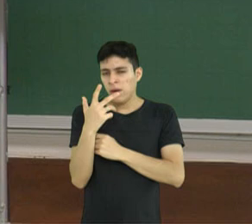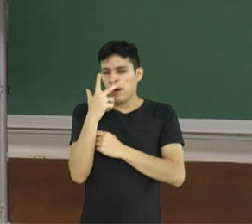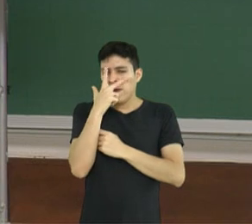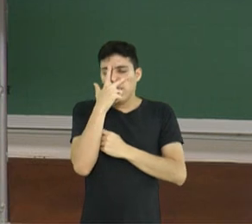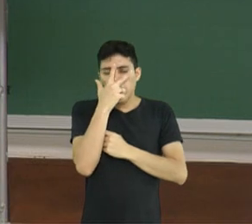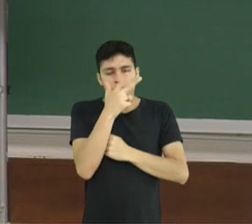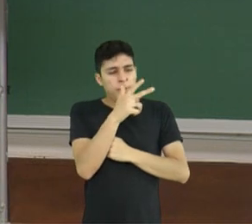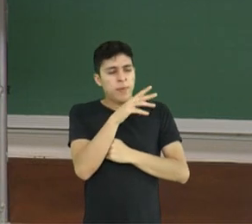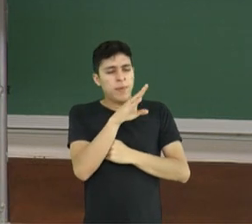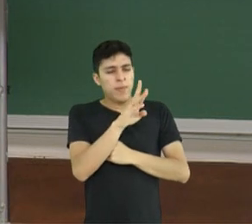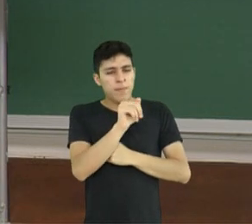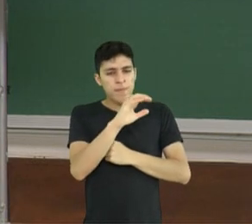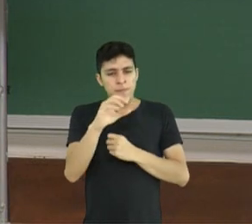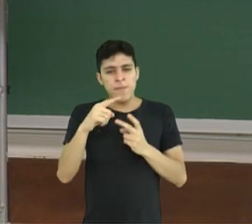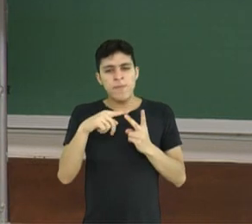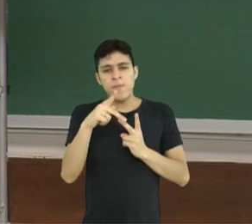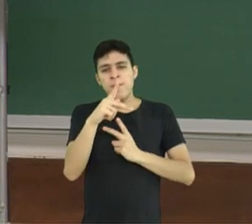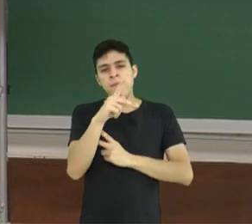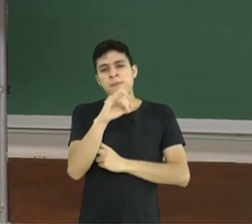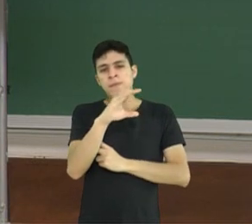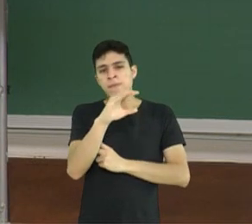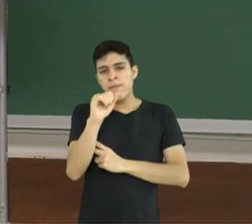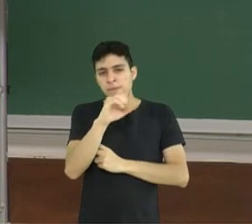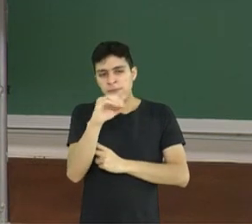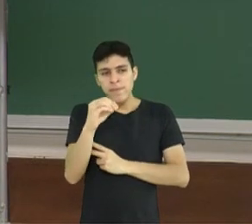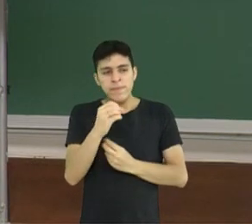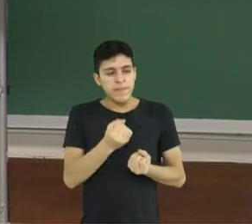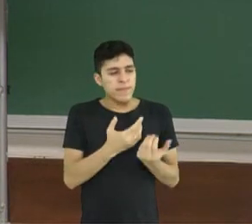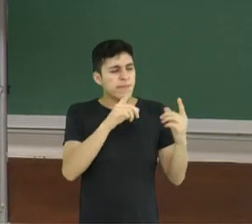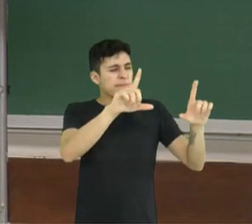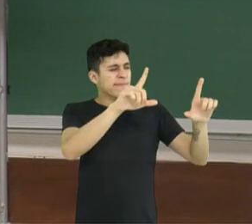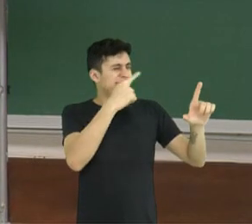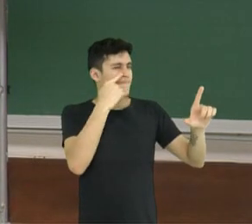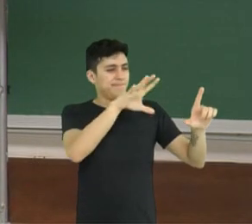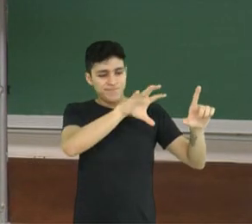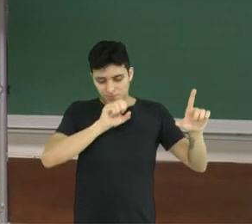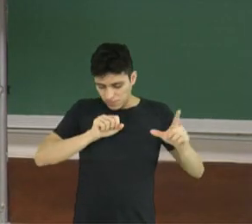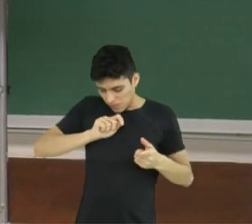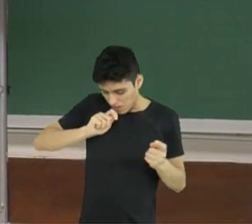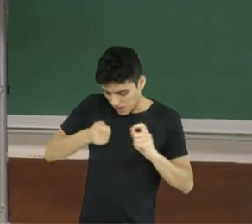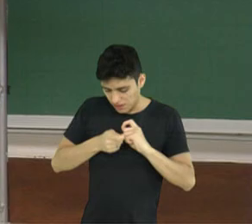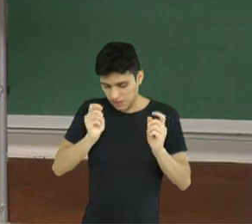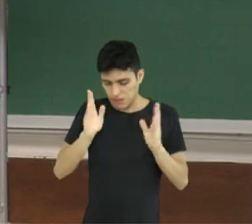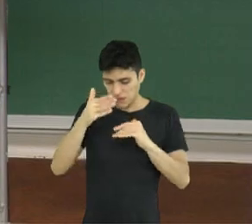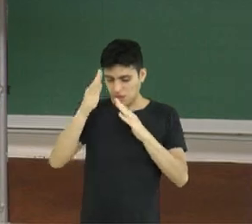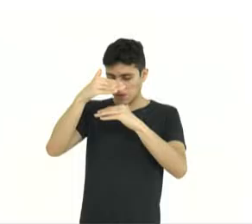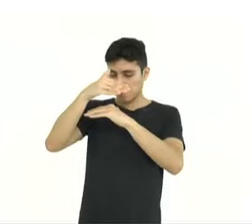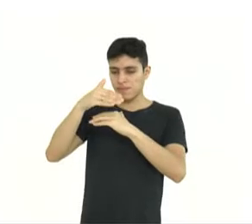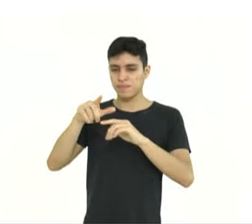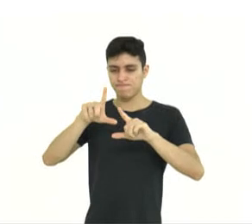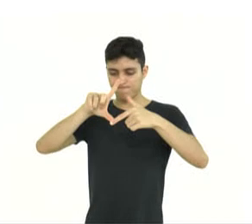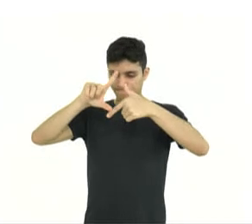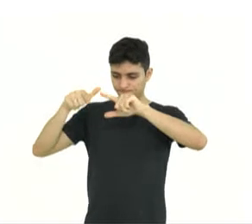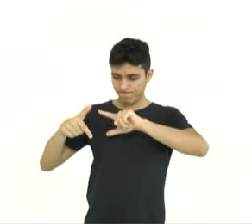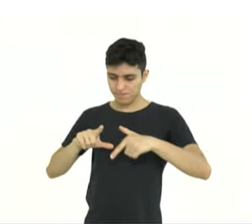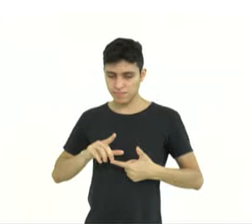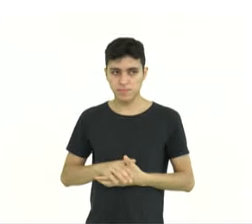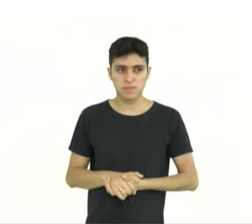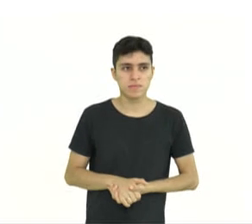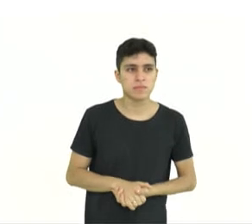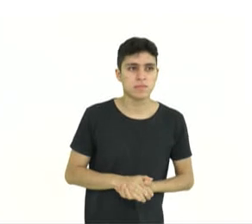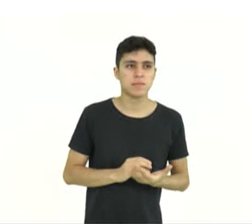deu Break e do Pedaço uma exposição de cézanne para São João de atualização e o Van Gogh a genialidade